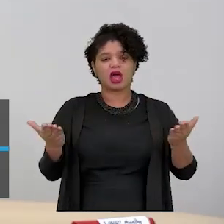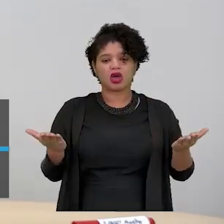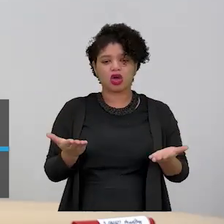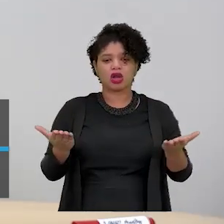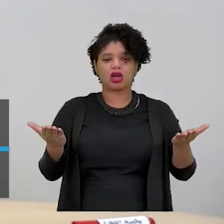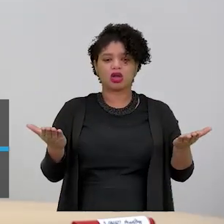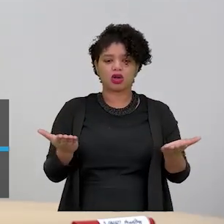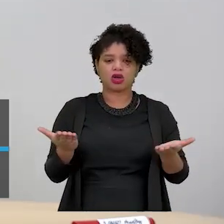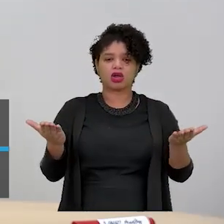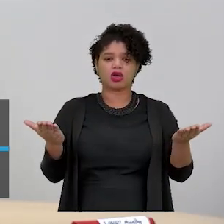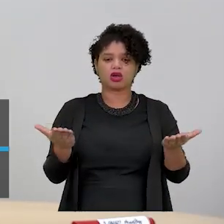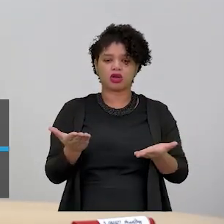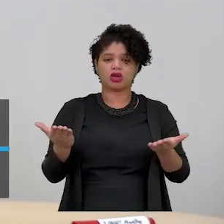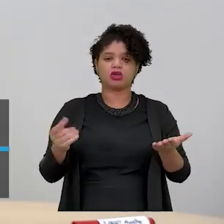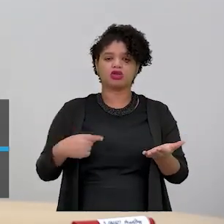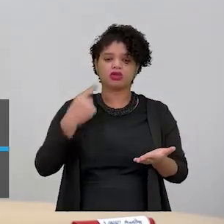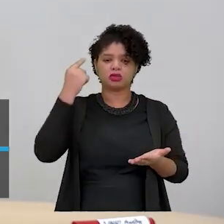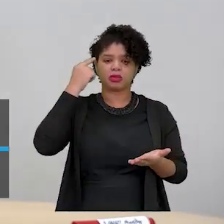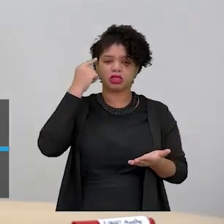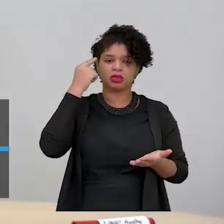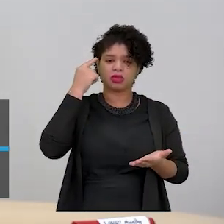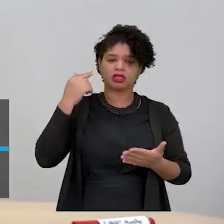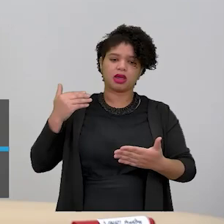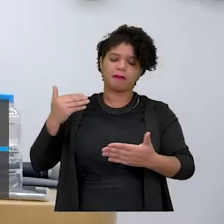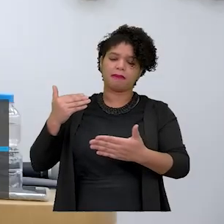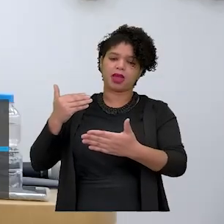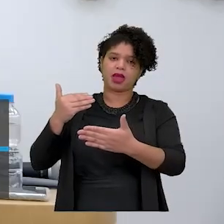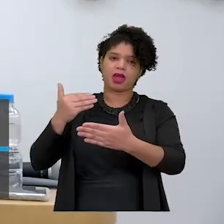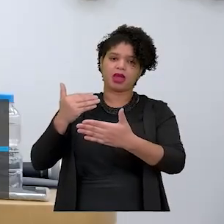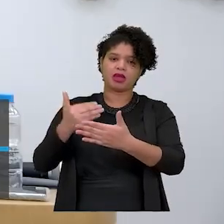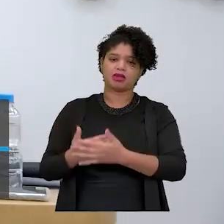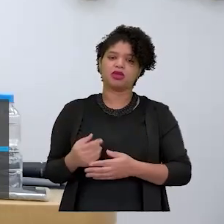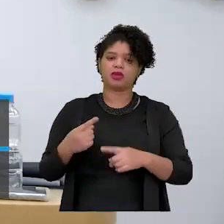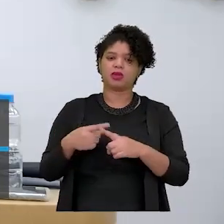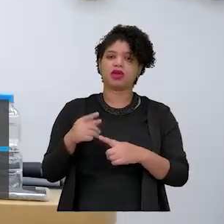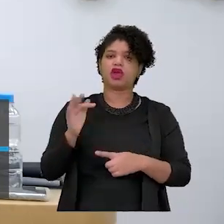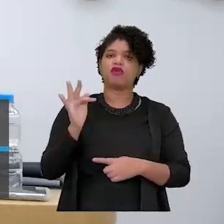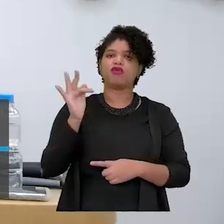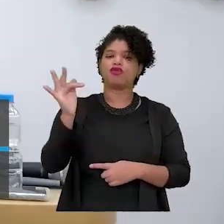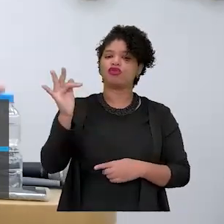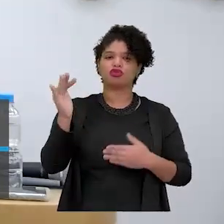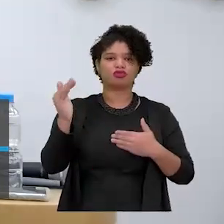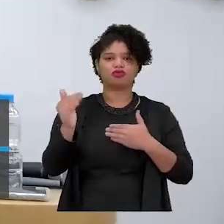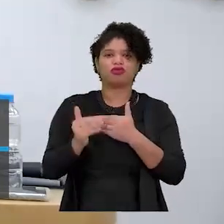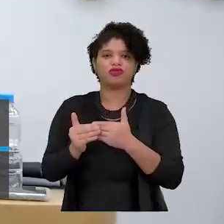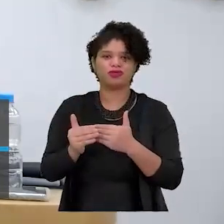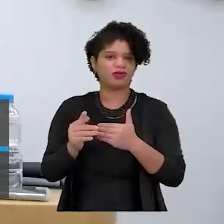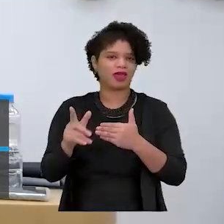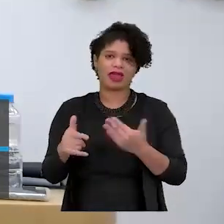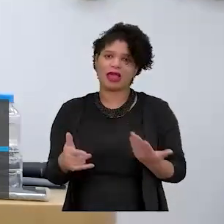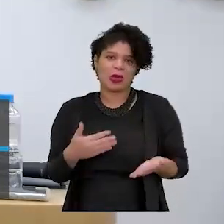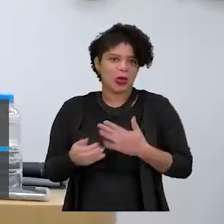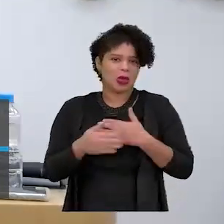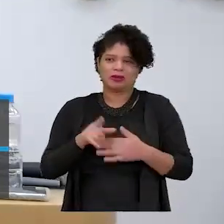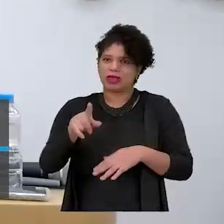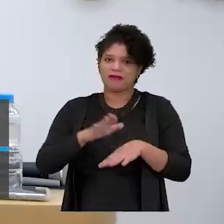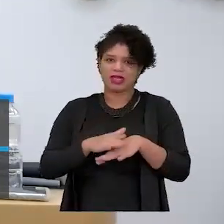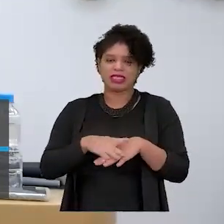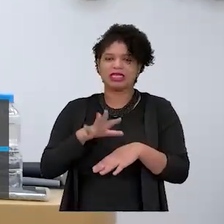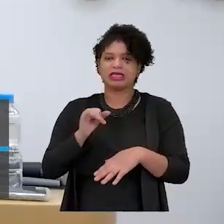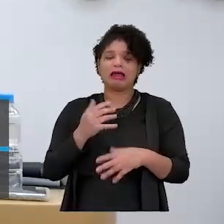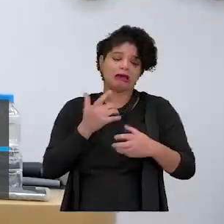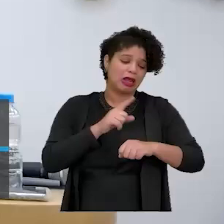né? E vai alcançando. Uhum. E o futuro sempre chega, né? Sempre. Independente do que você faça, ele vai chegar. Exato. E o que